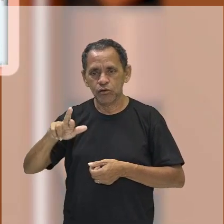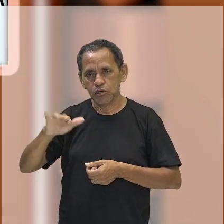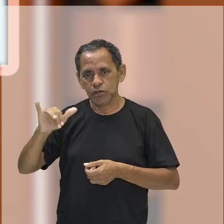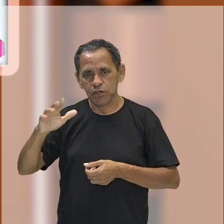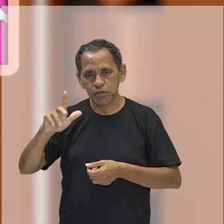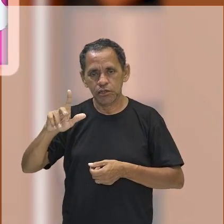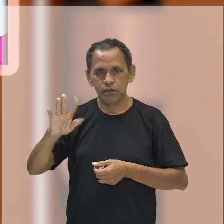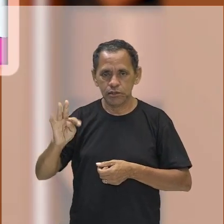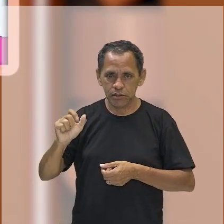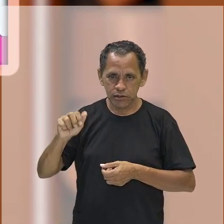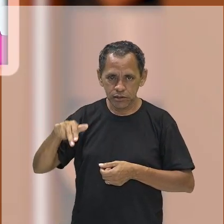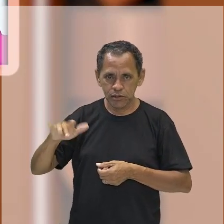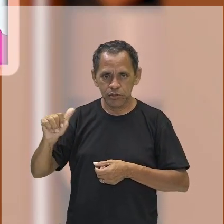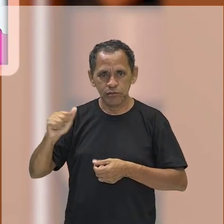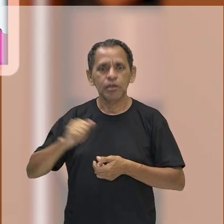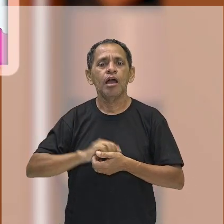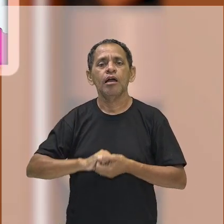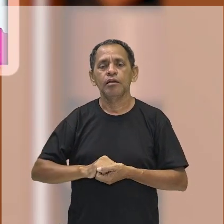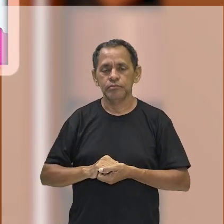Suevos,